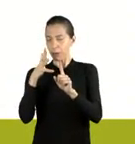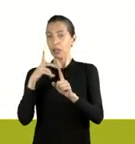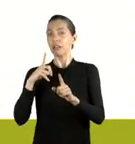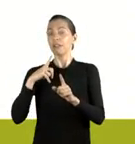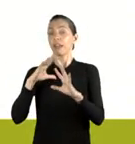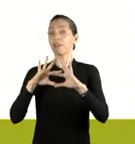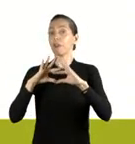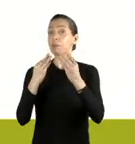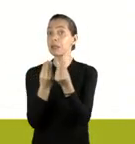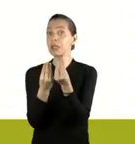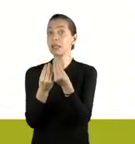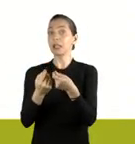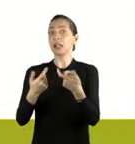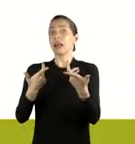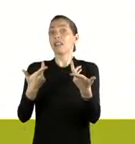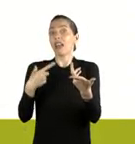família,